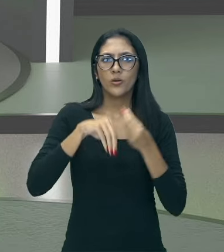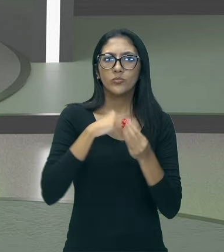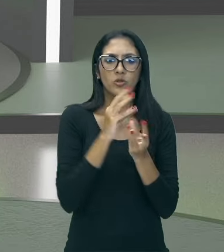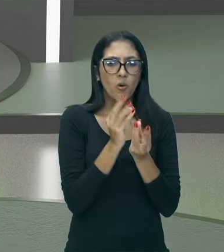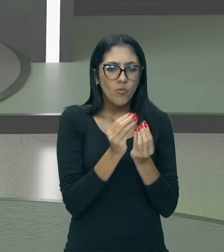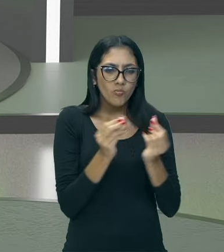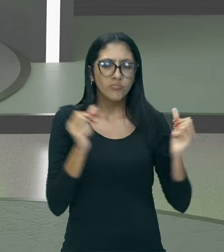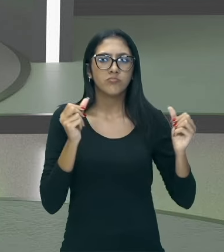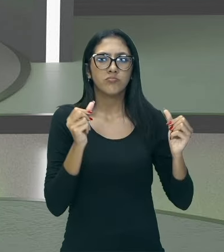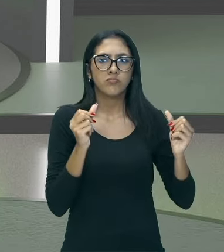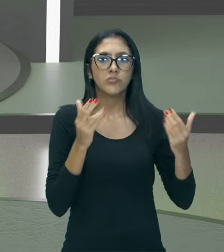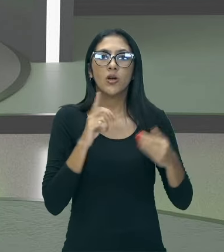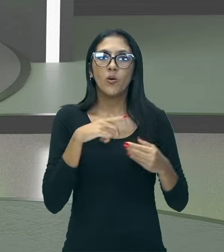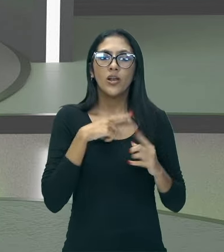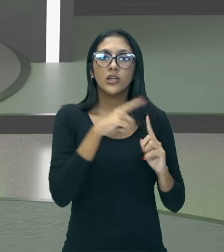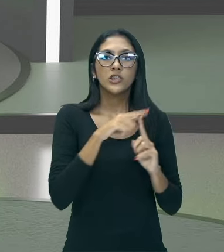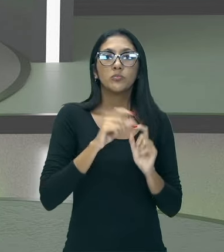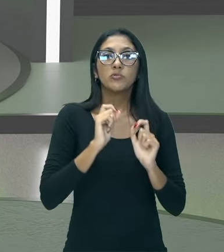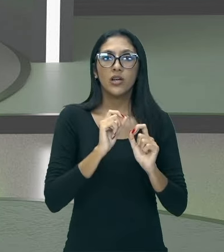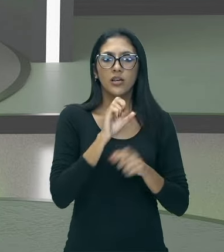ele é o quê? Uma solução.